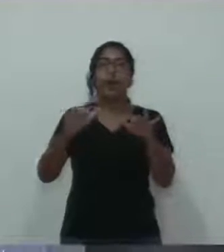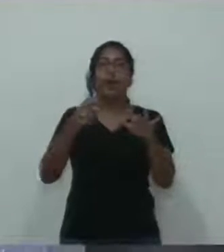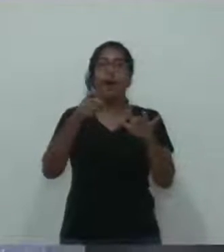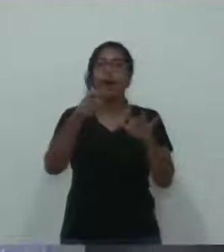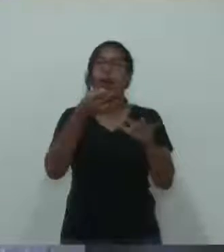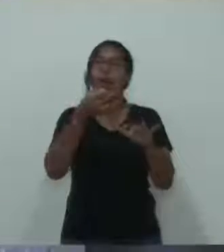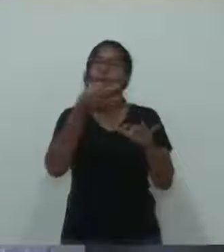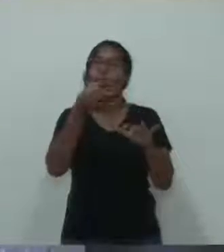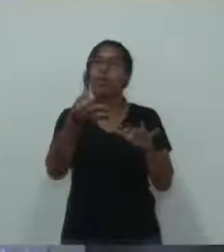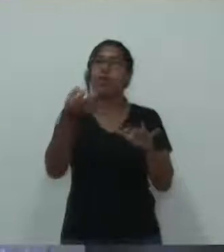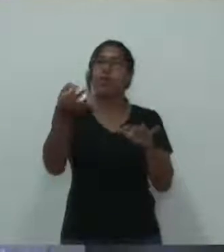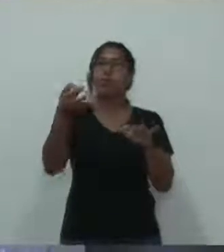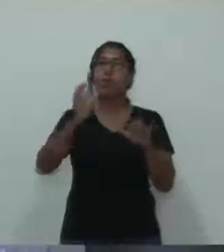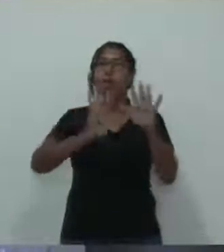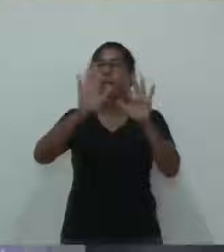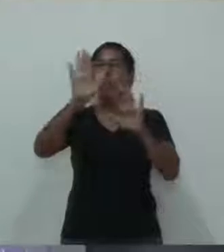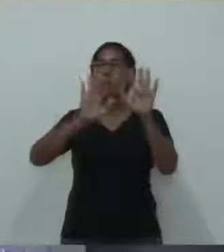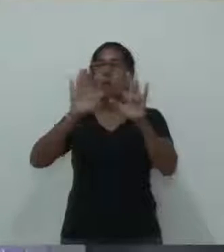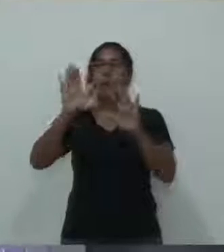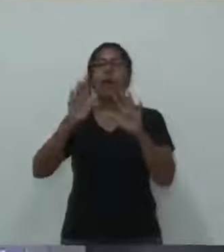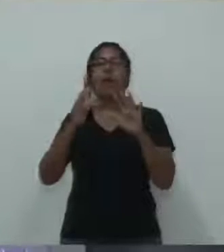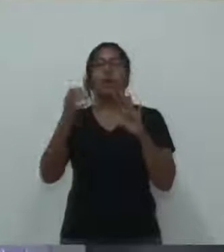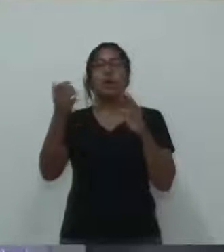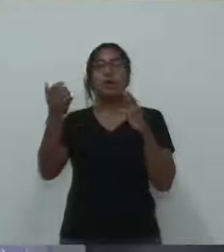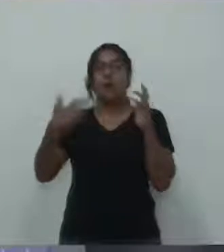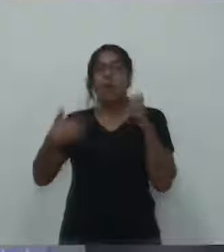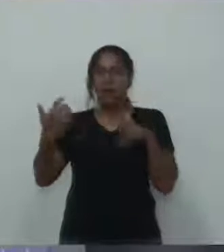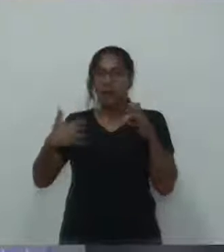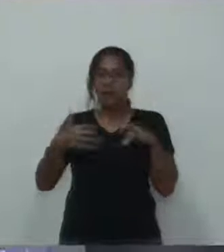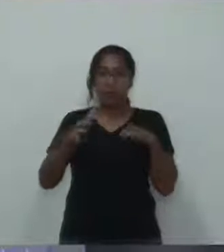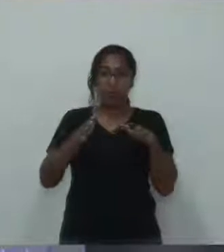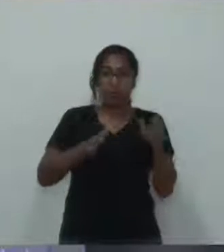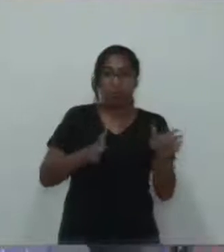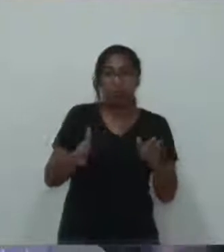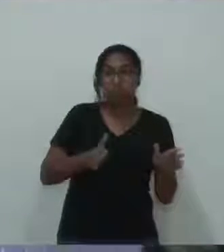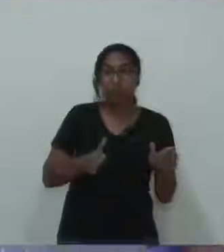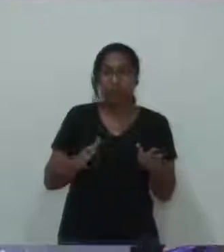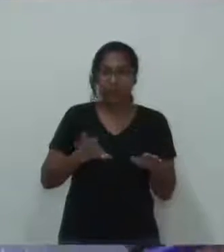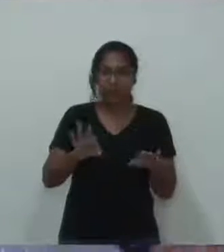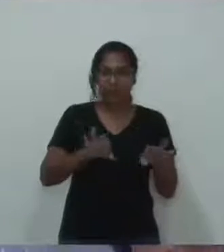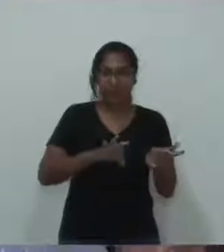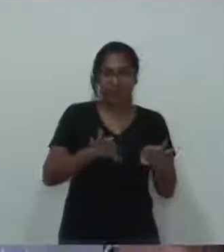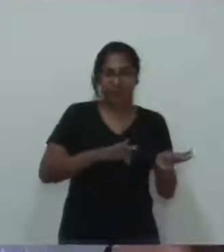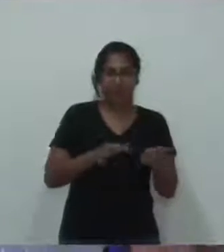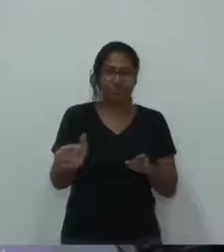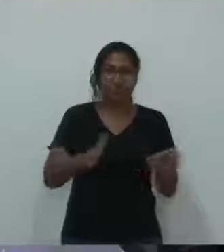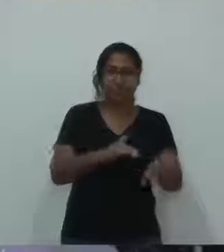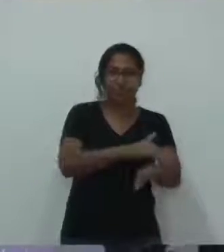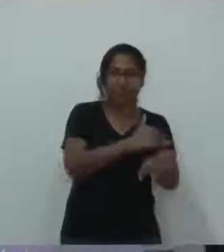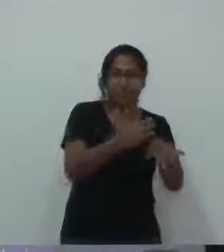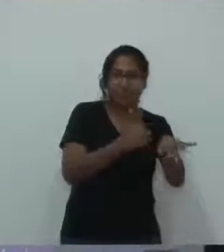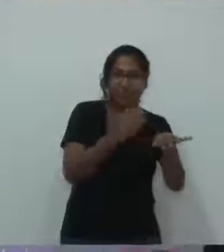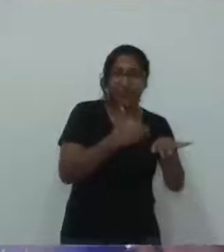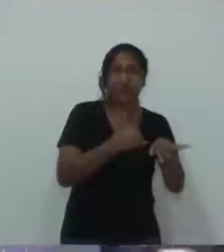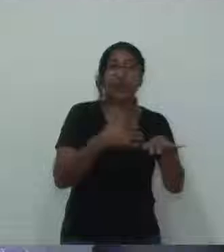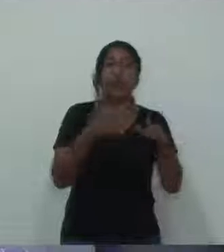interagirem mais nesse aspecto de mobilidade urbana, Ana, talvez uma Canudos hoje não teria as ruas que nós temos hoje na